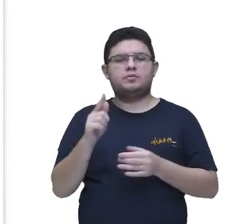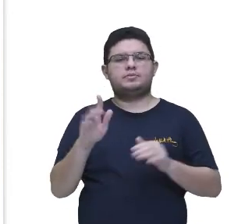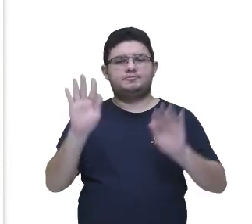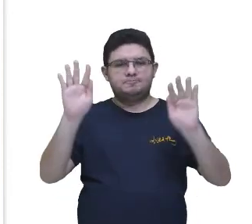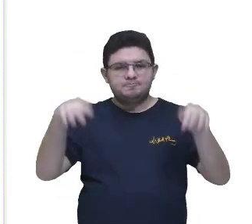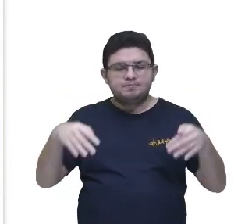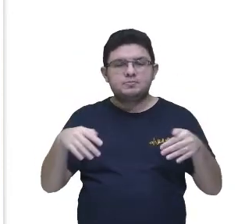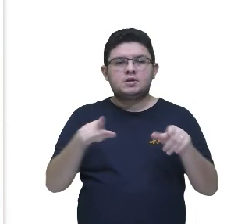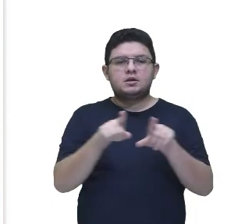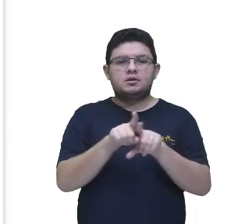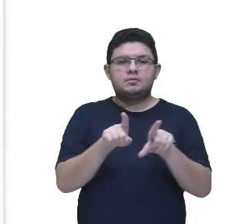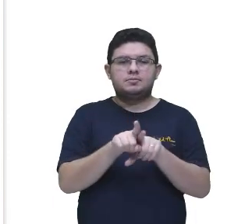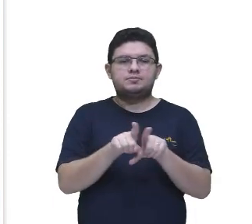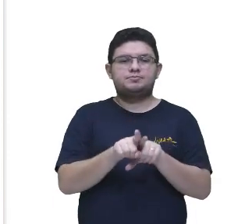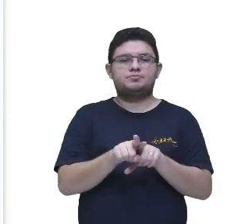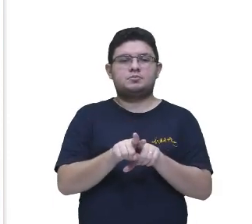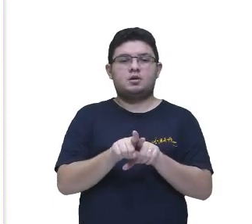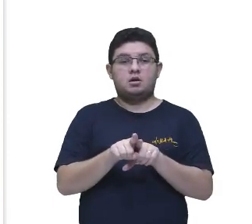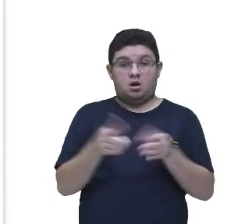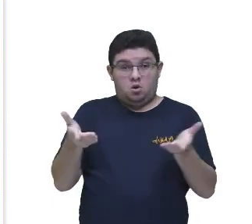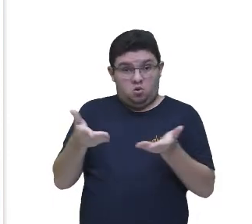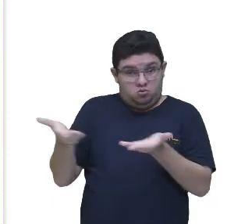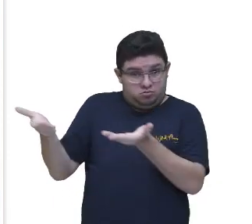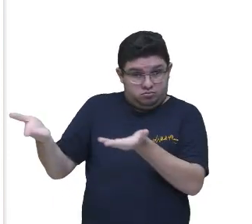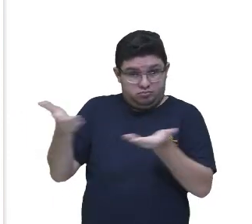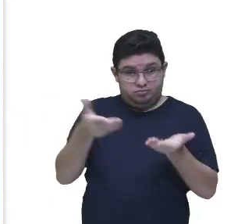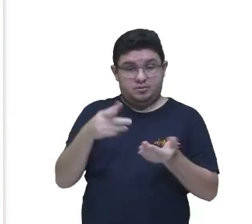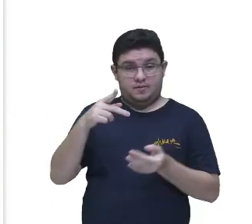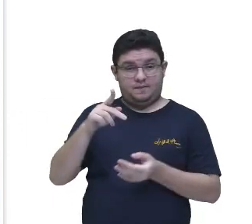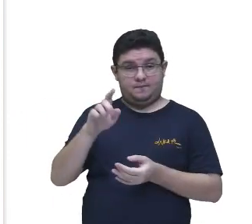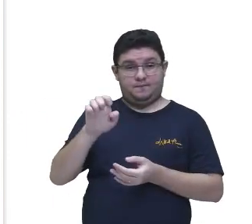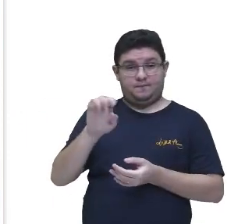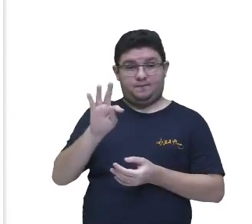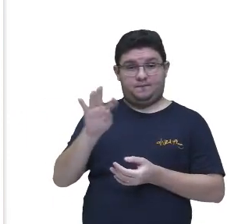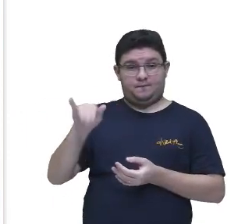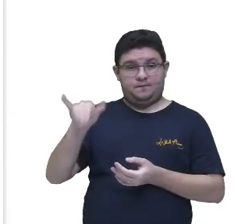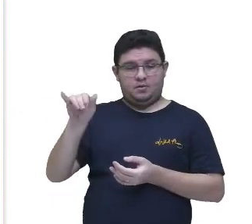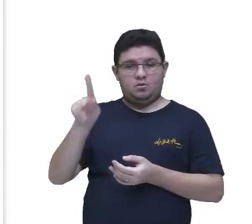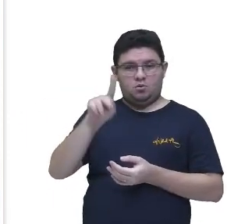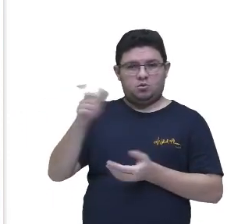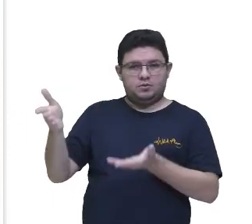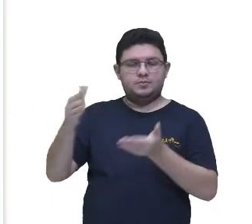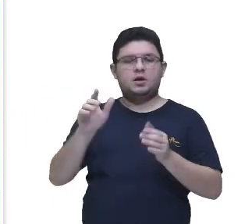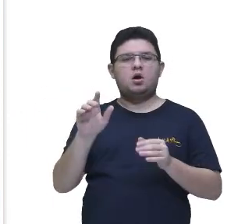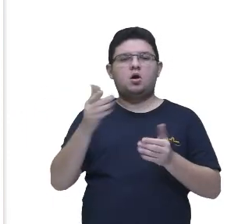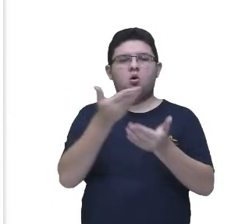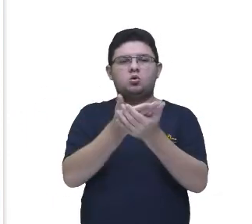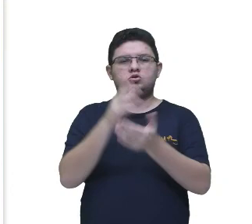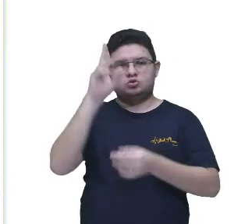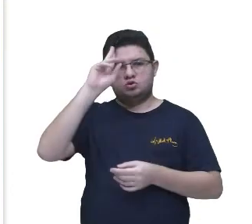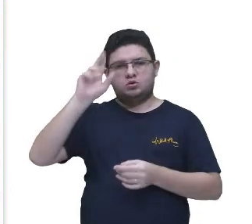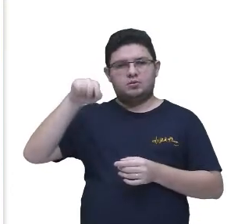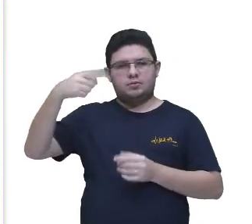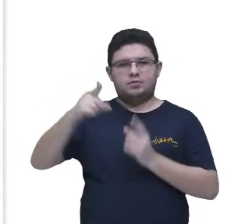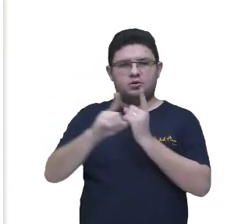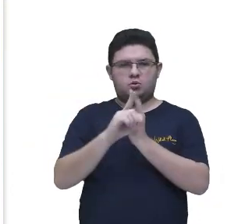despeço também, que agora vem a professora Pet aí finalizando o terceiro ano com a aula de História. Até uma próxima!